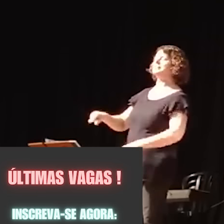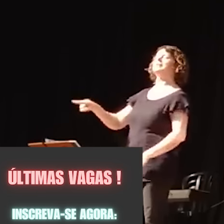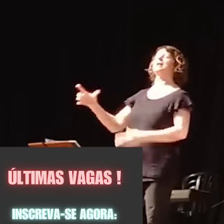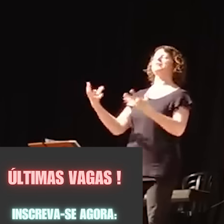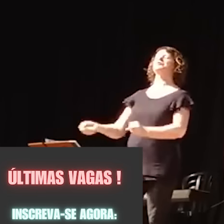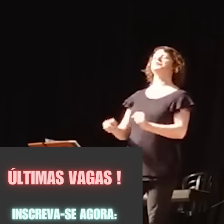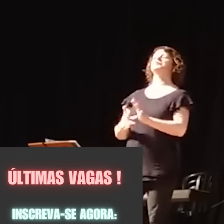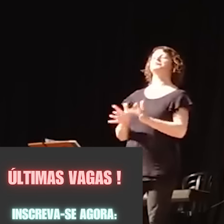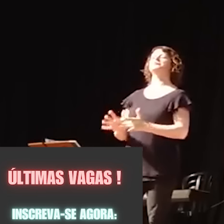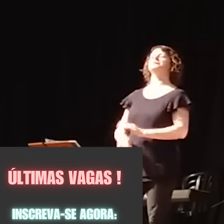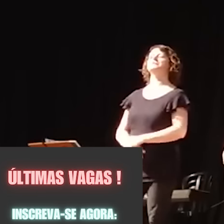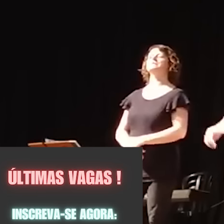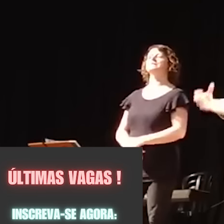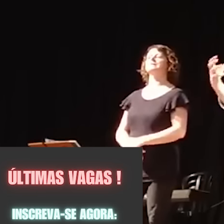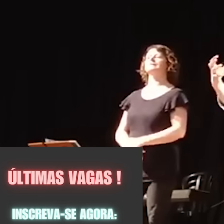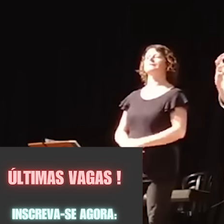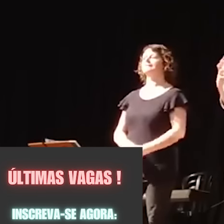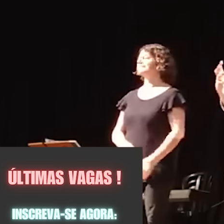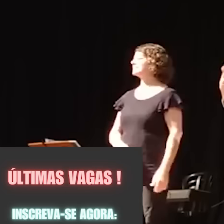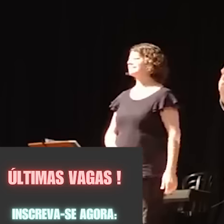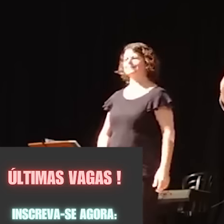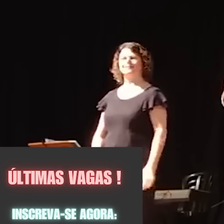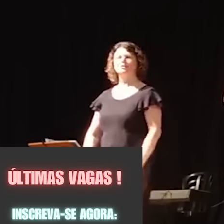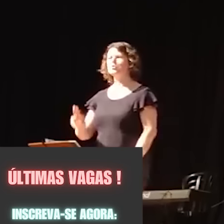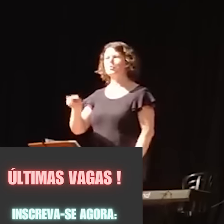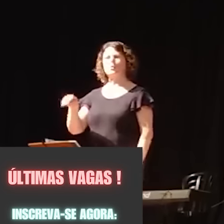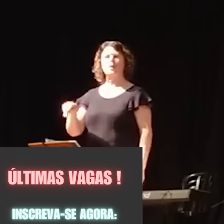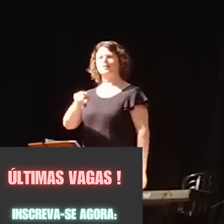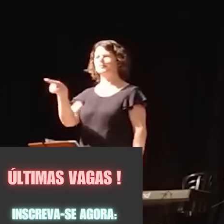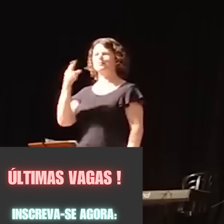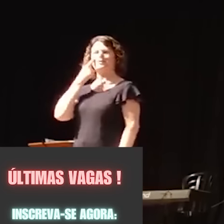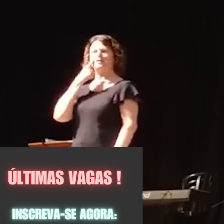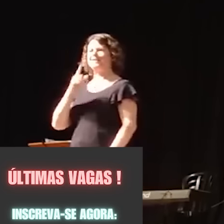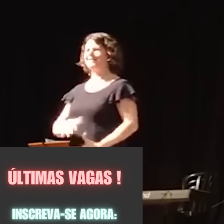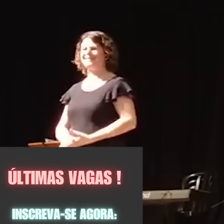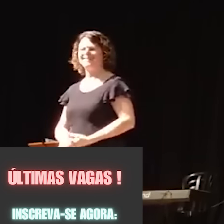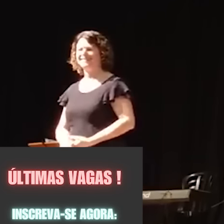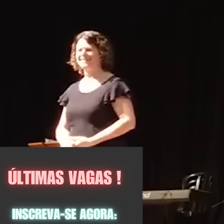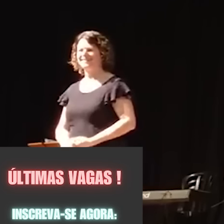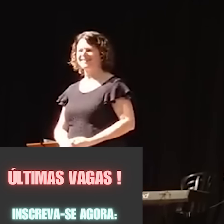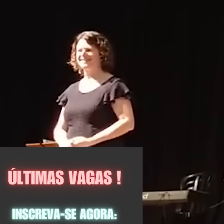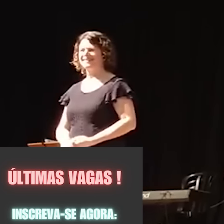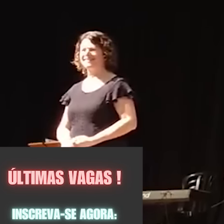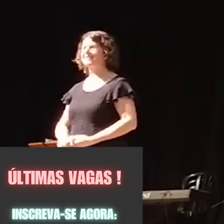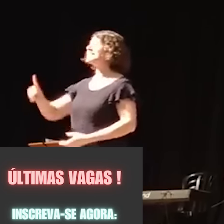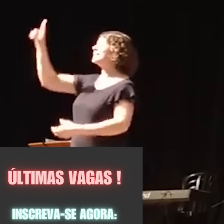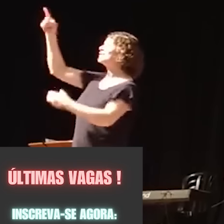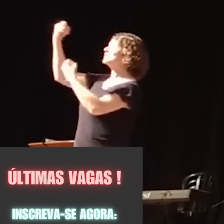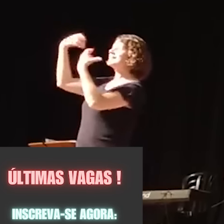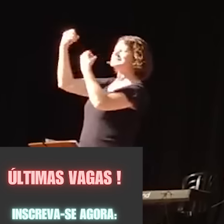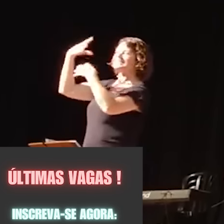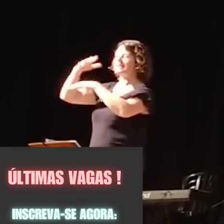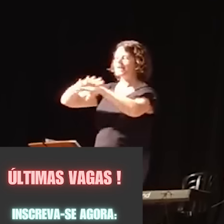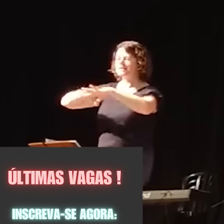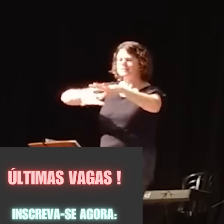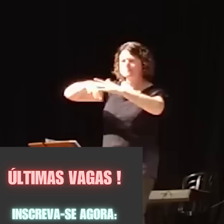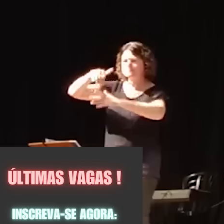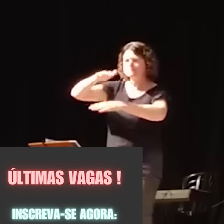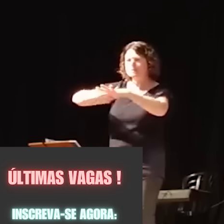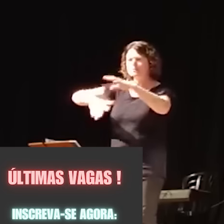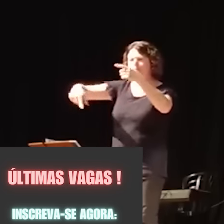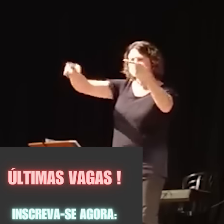ar espiritual ensinar dedos paraa guerra adestrar as mãos paraa batalha você